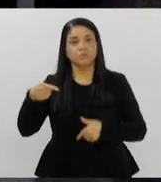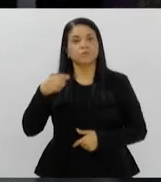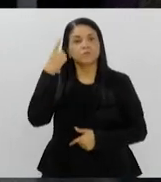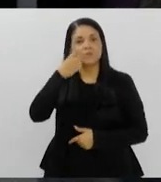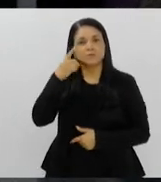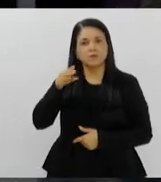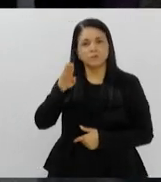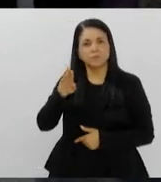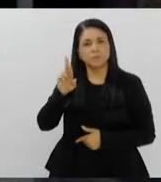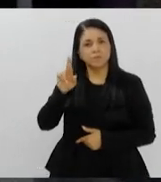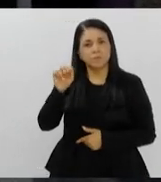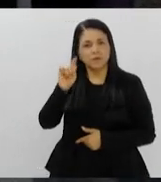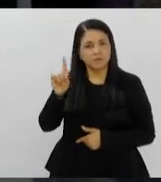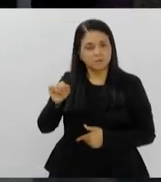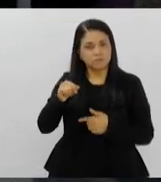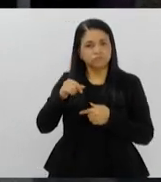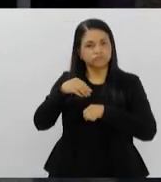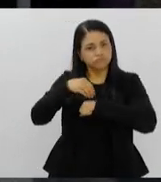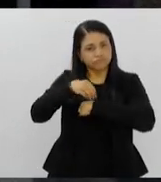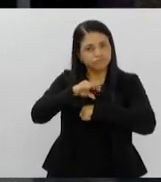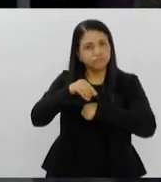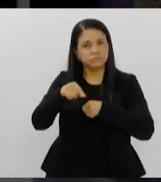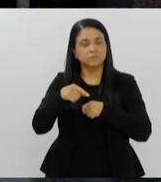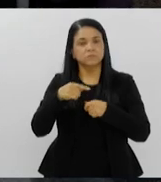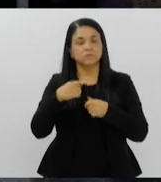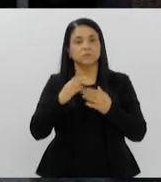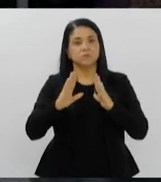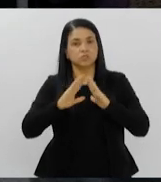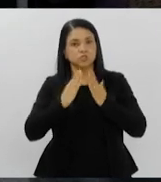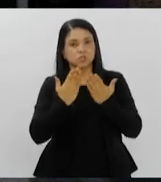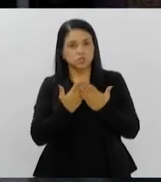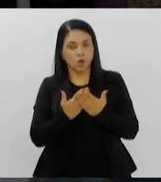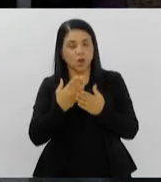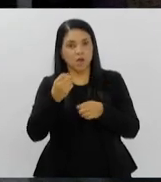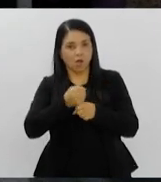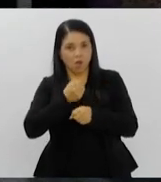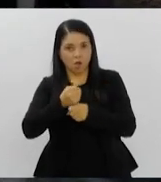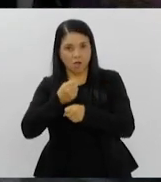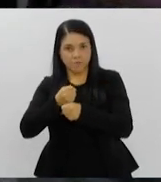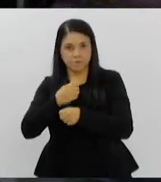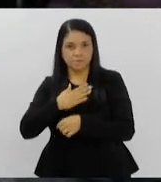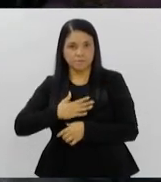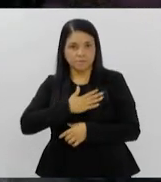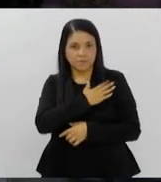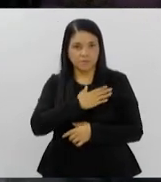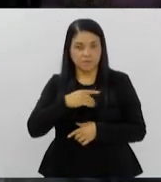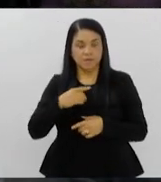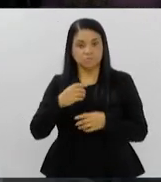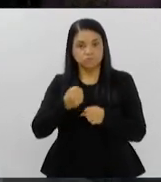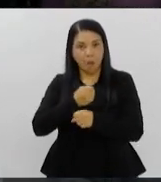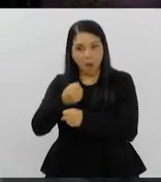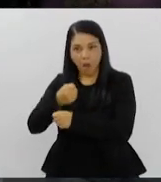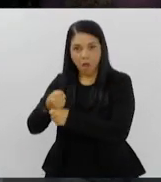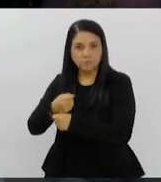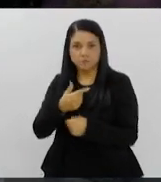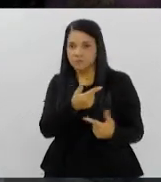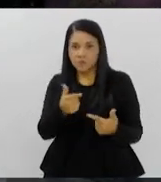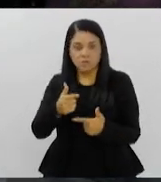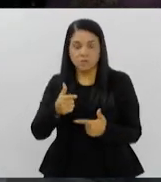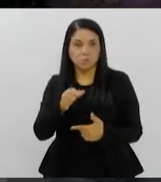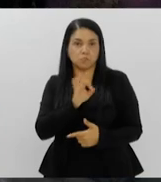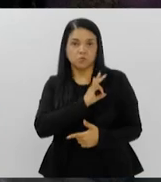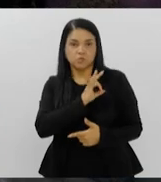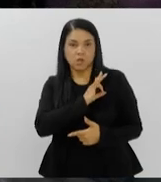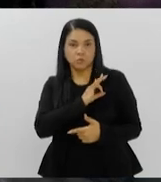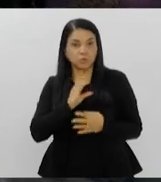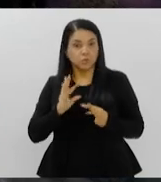apresentado tanta indicação legislativa para construir o colégio da Polícia Militar, que se a Polícia Militar construir todos esses colégios, não vai ter mais policial para policiar as ruas, vai ficar